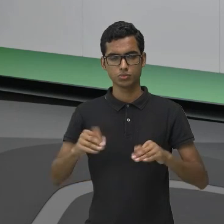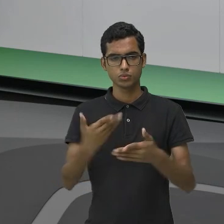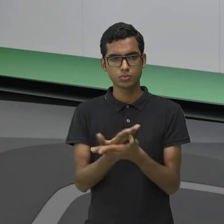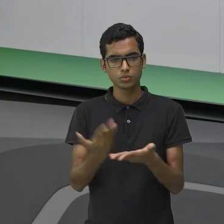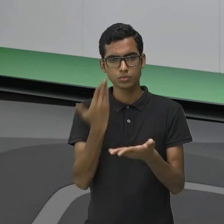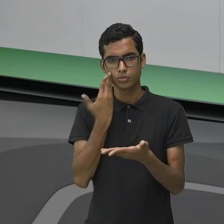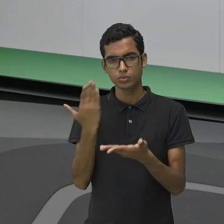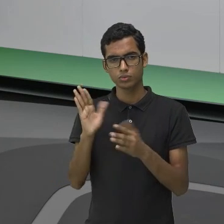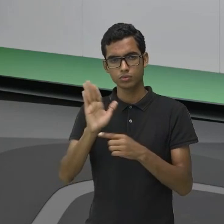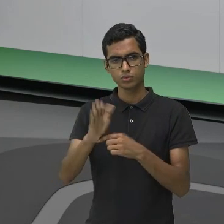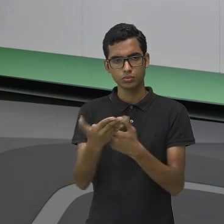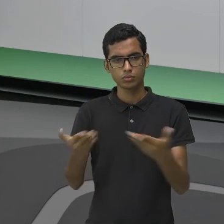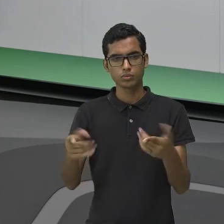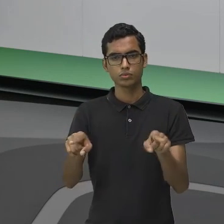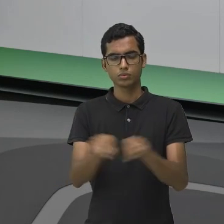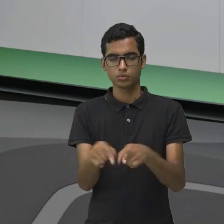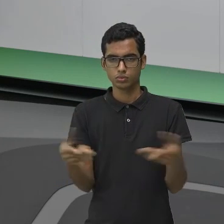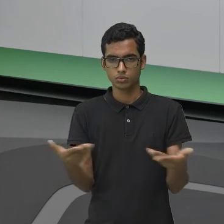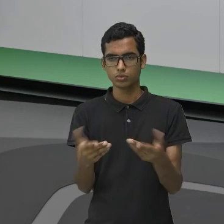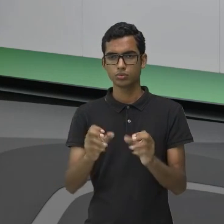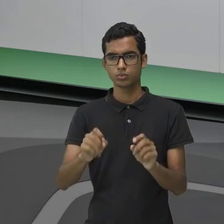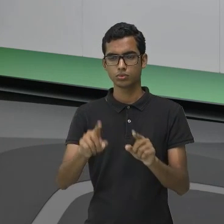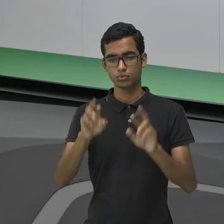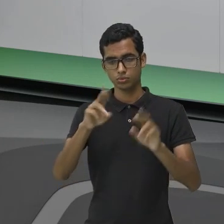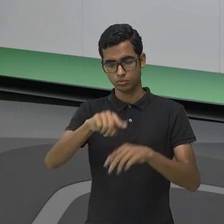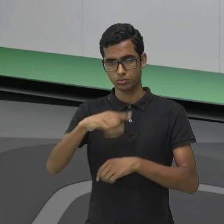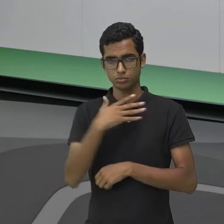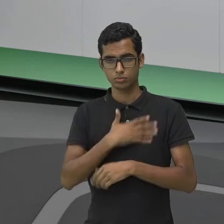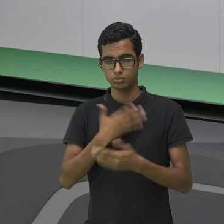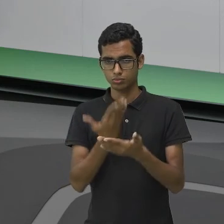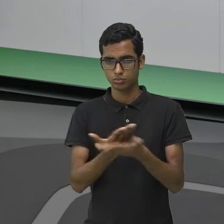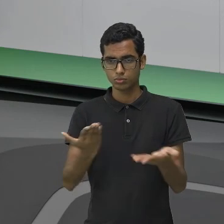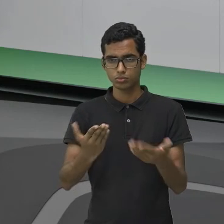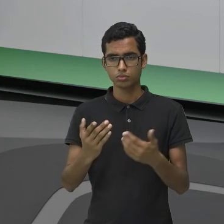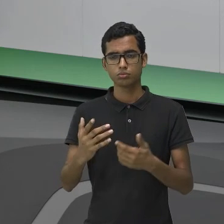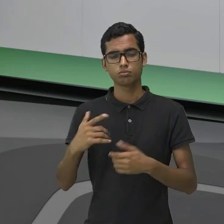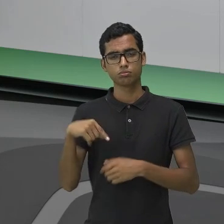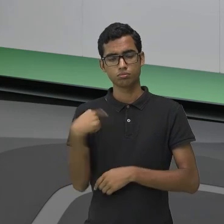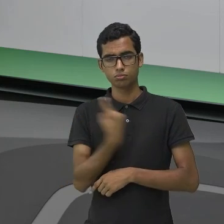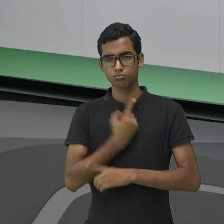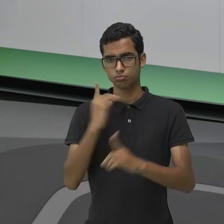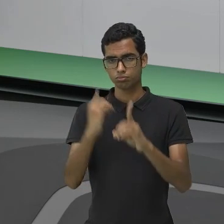isso que nós tínhamos para mostrar para vocês hoje. Eu espero que vocês tenham gostado e